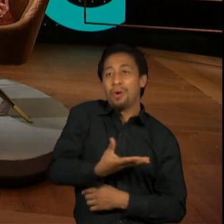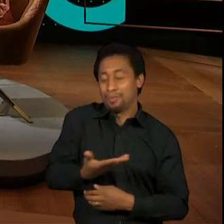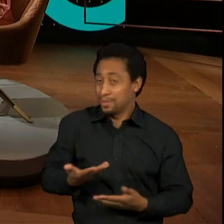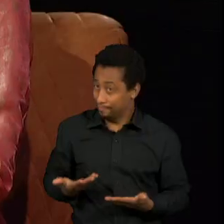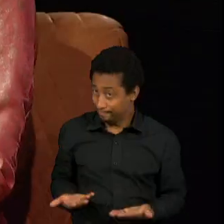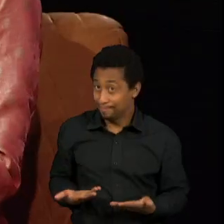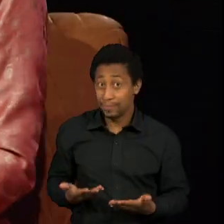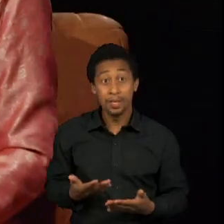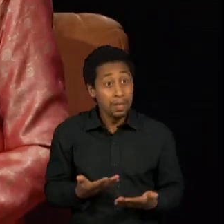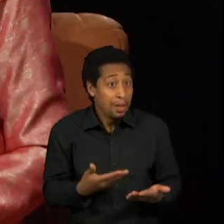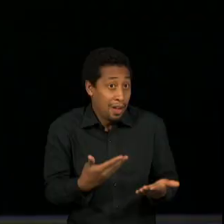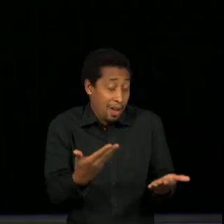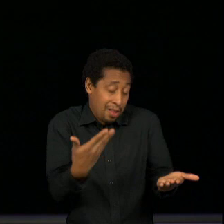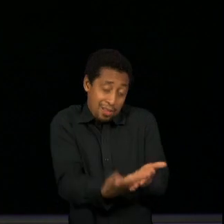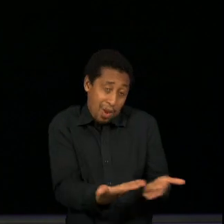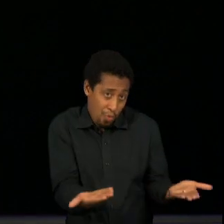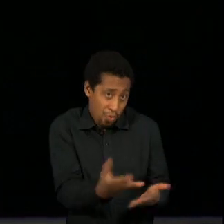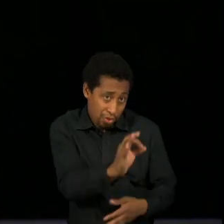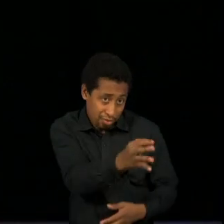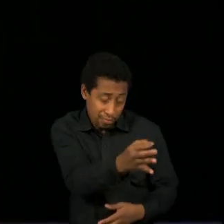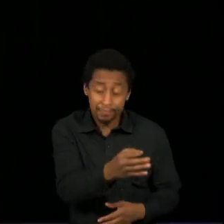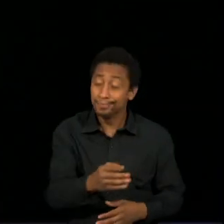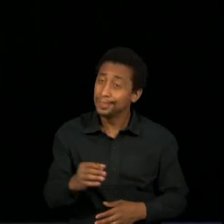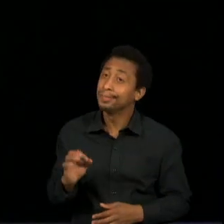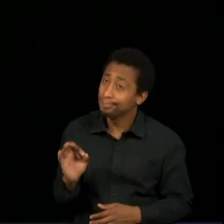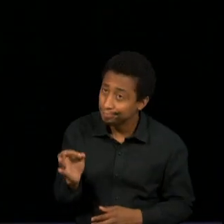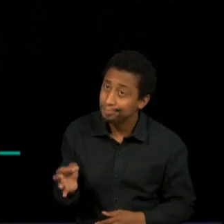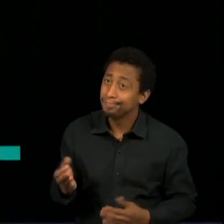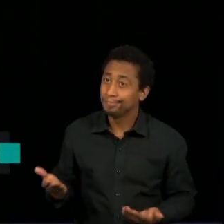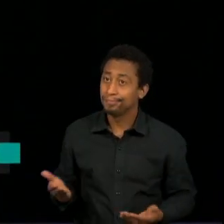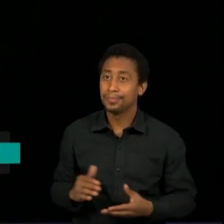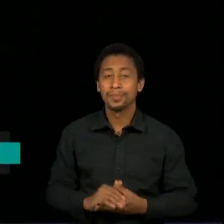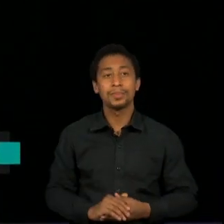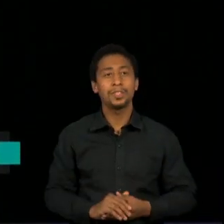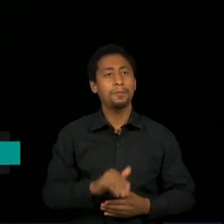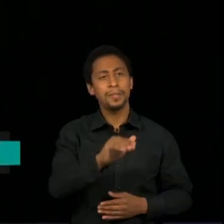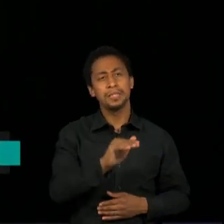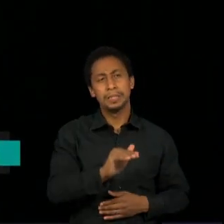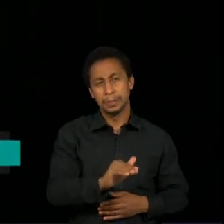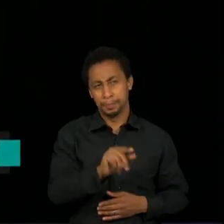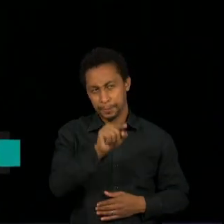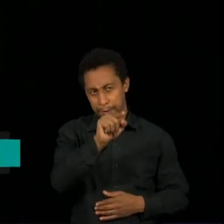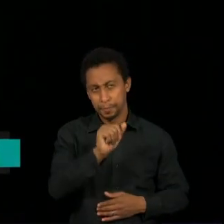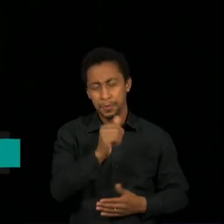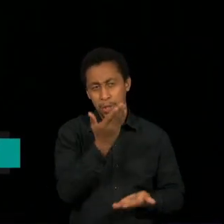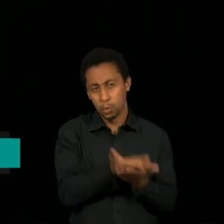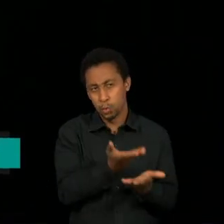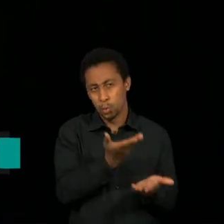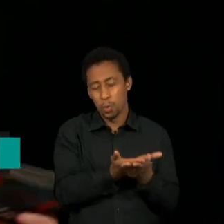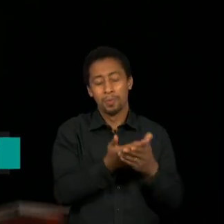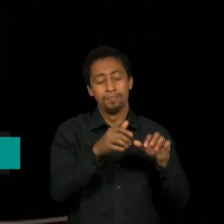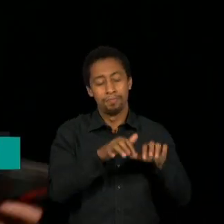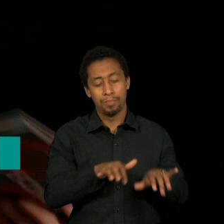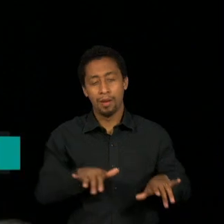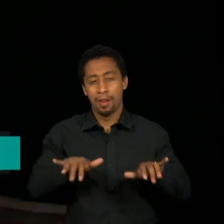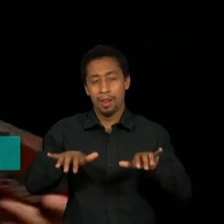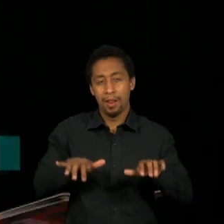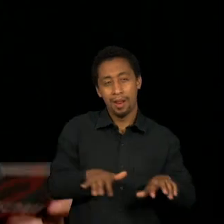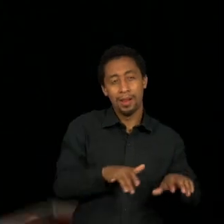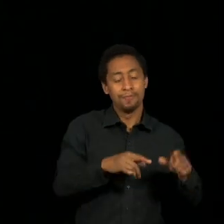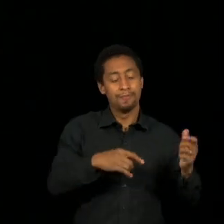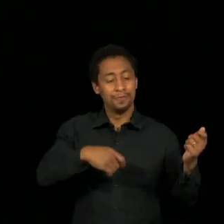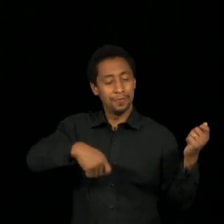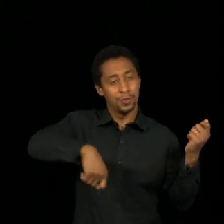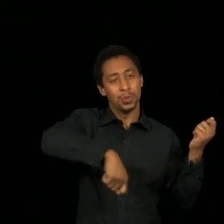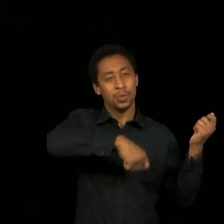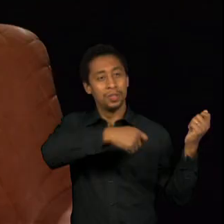Visto hoje em dia. Agora, na infância, você chegou a estudar piano, violino. Era um desejo seu ou era uma